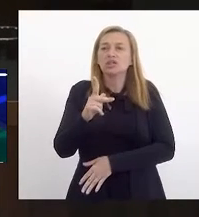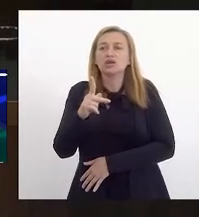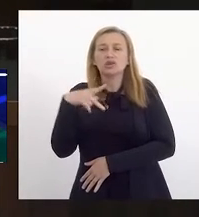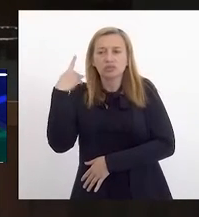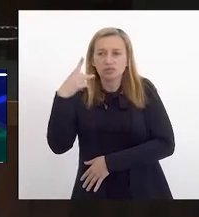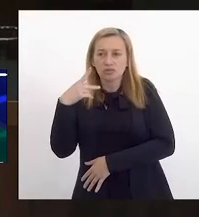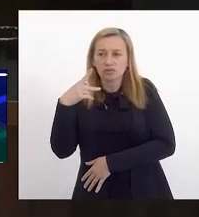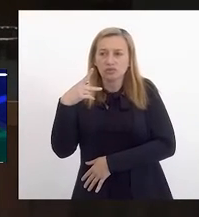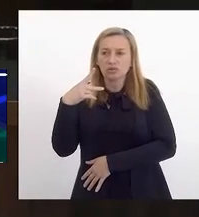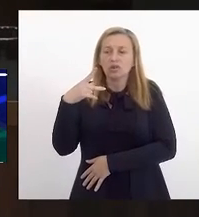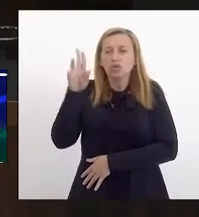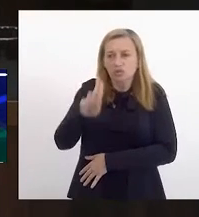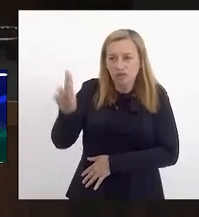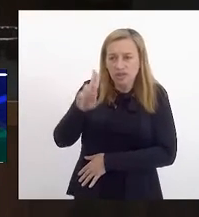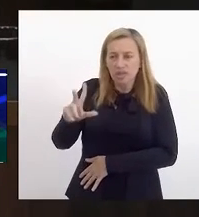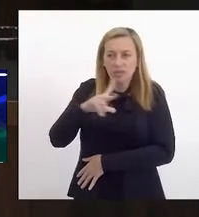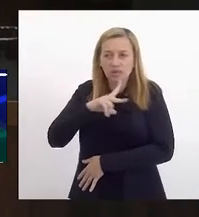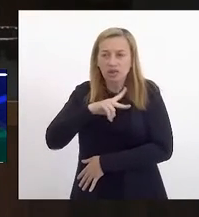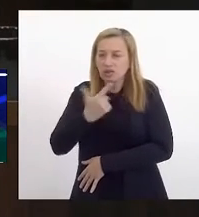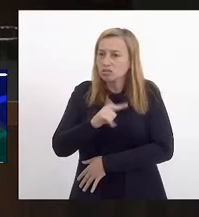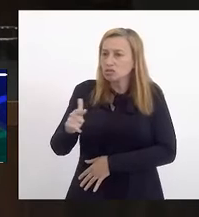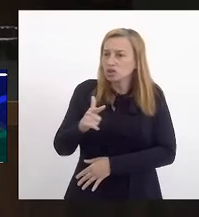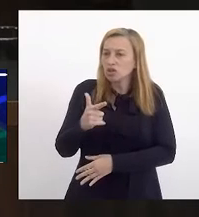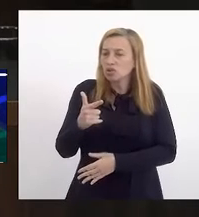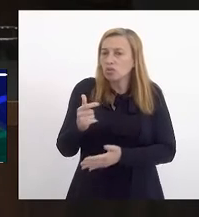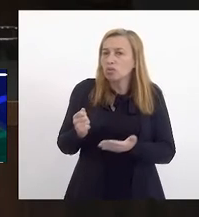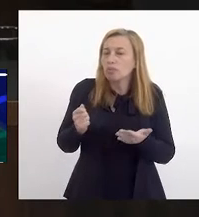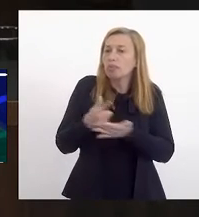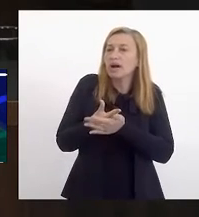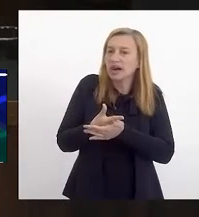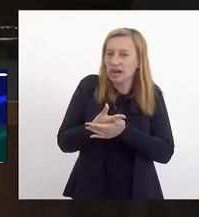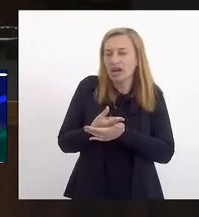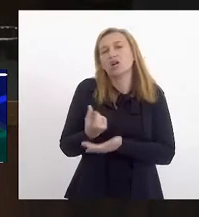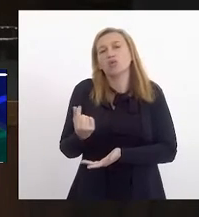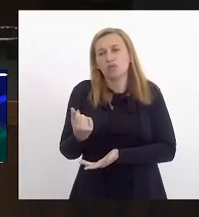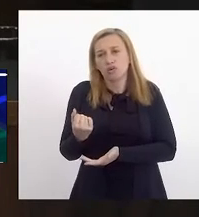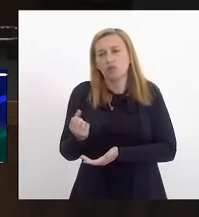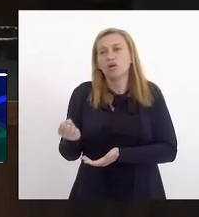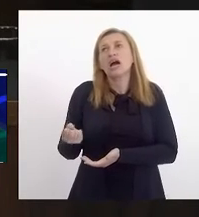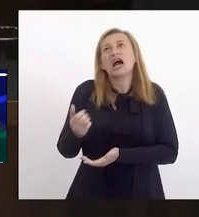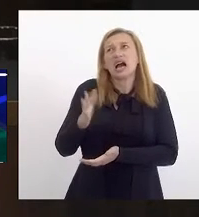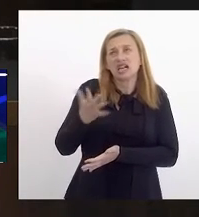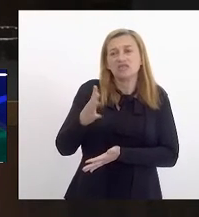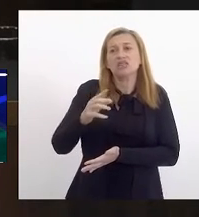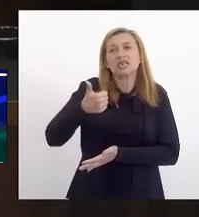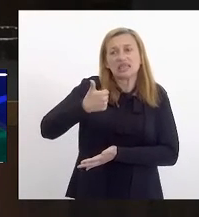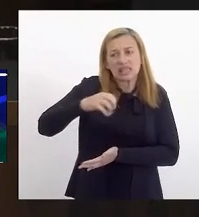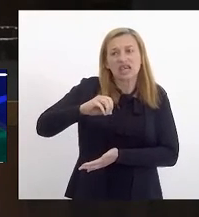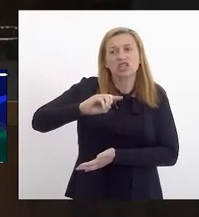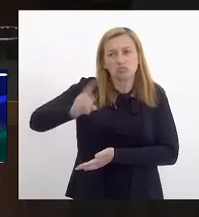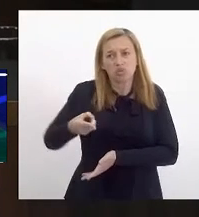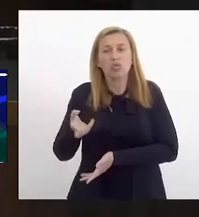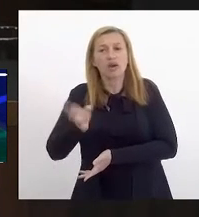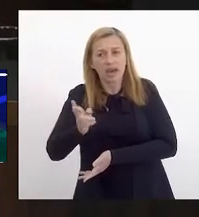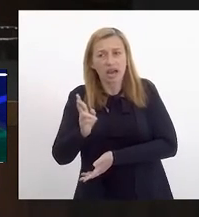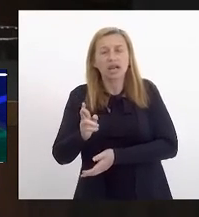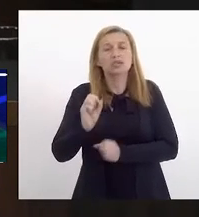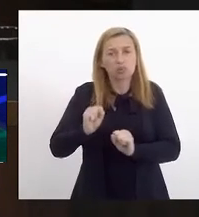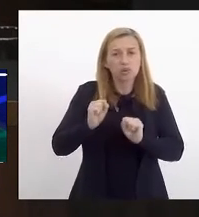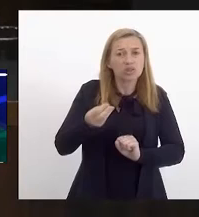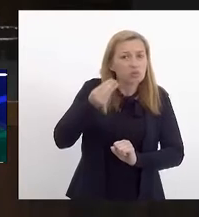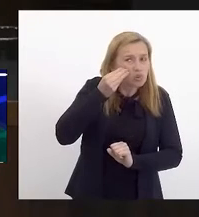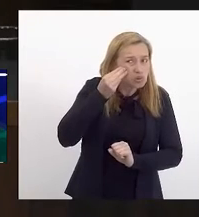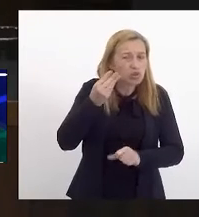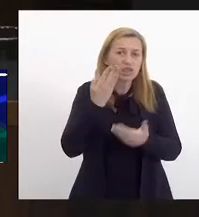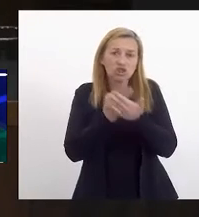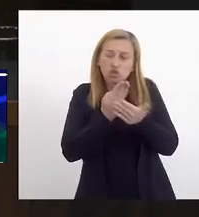particulares, que não tenham renda suficiente para pagar um curso, muitas vezes passa de R$10.000, que eles possam ter a oportunidade